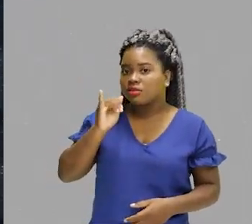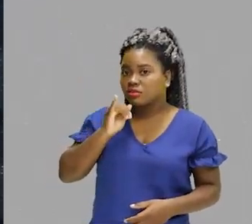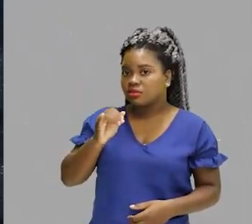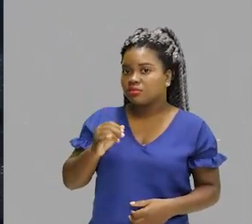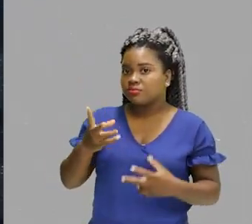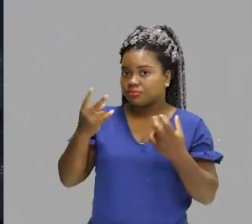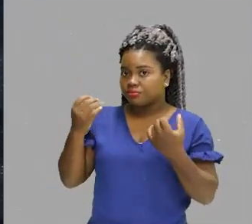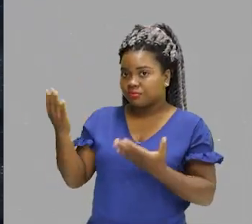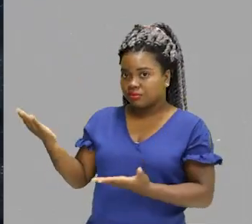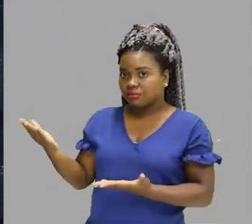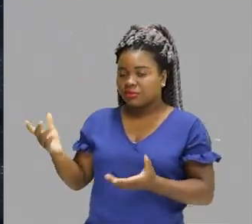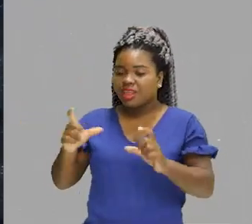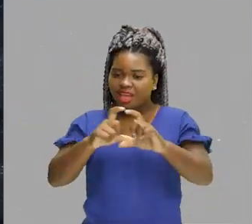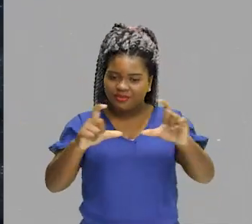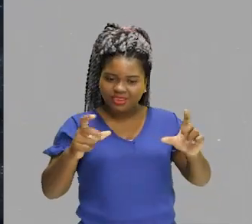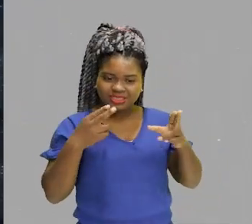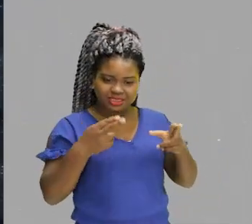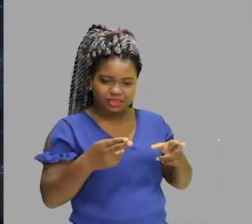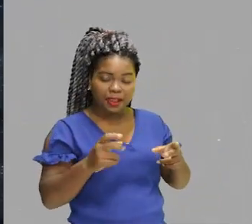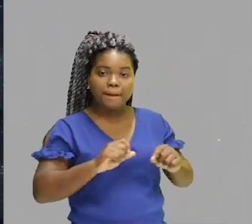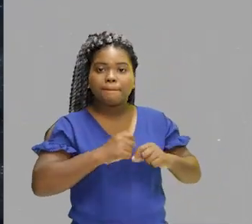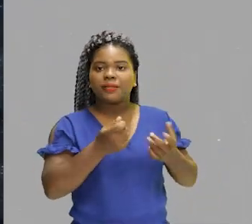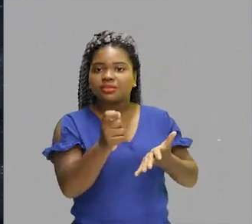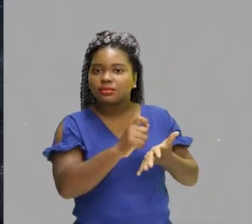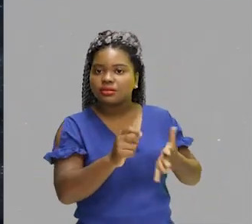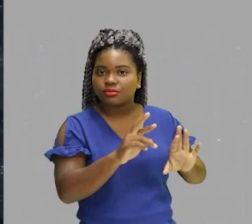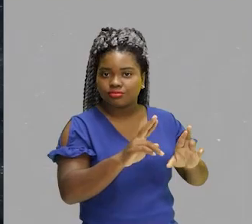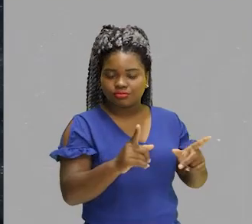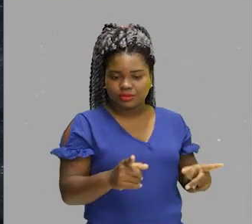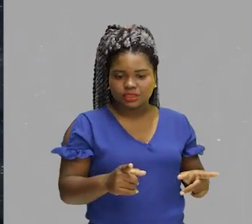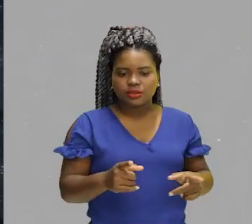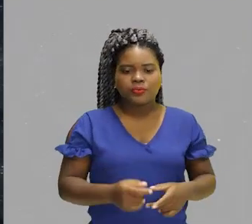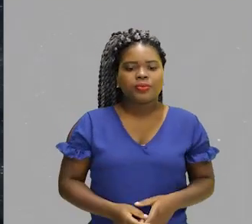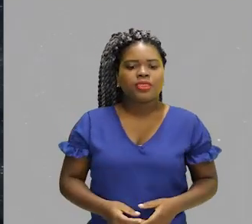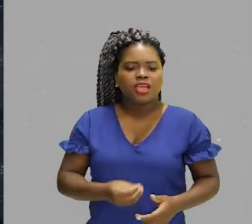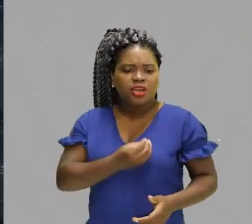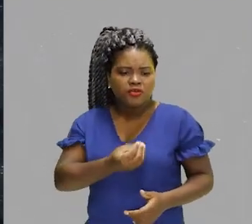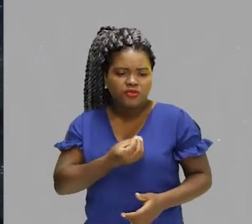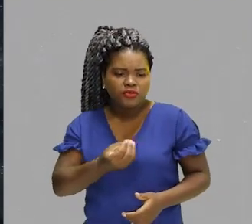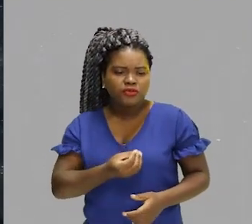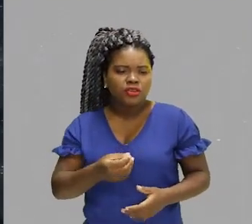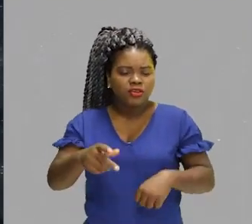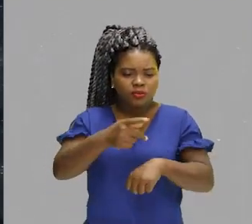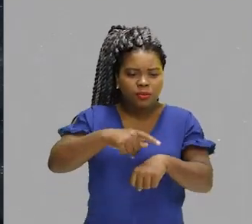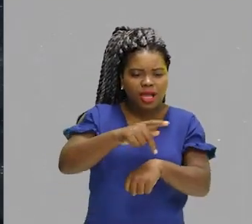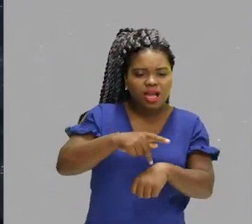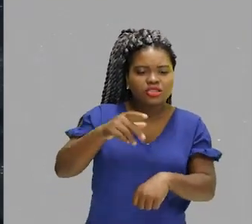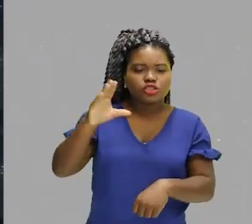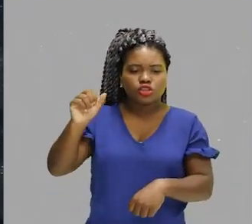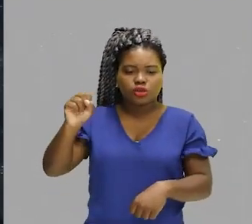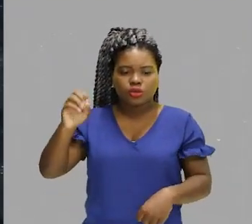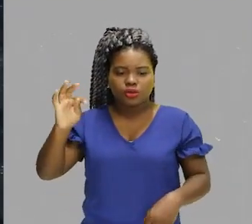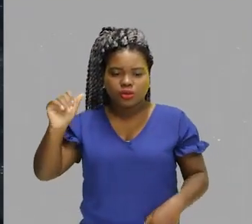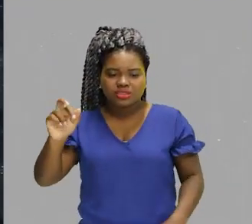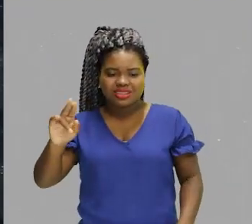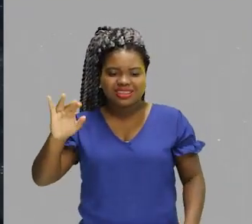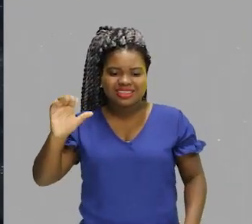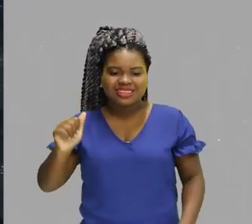A mesma frase escrita de 2 formas diferentes. Então, eu vivo na Costa Rica há 2 meses. Ó,